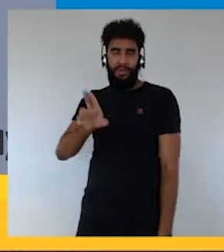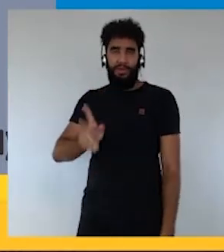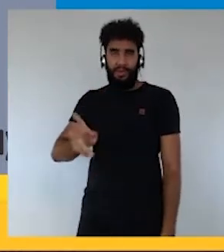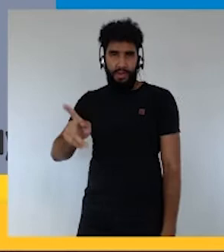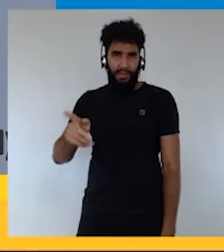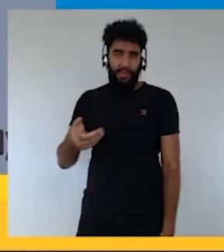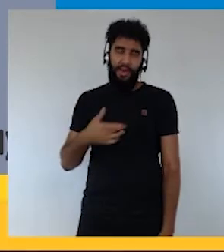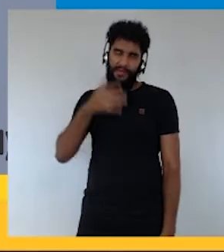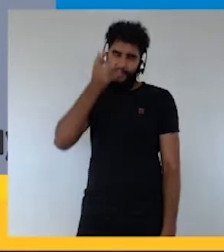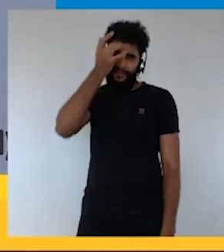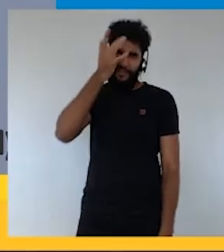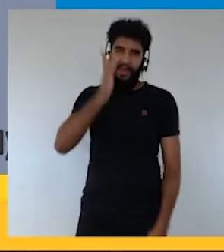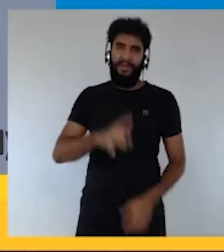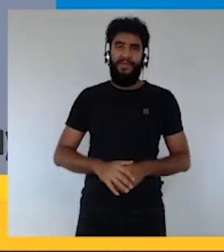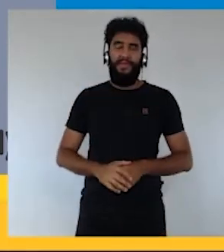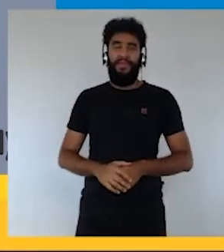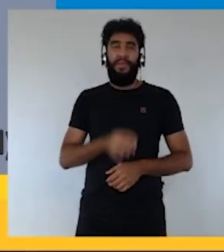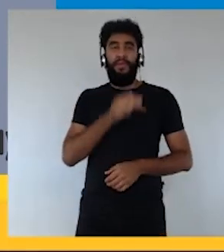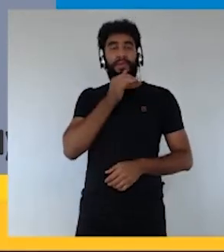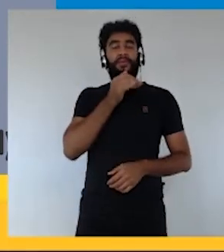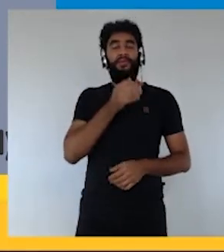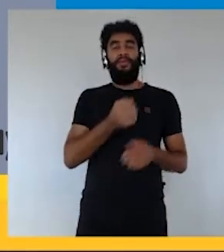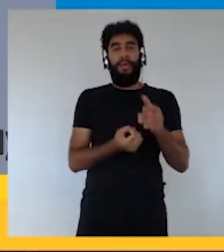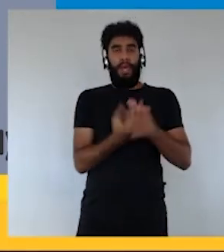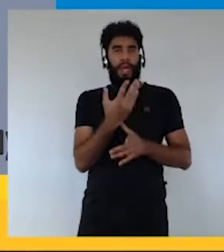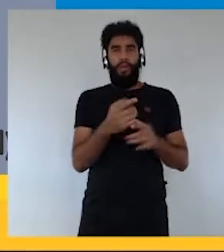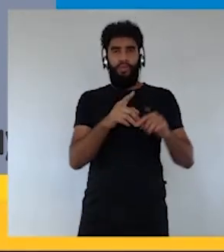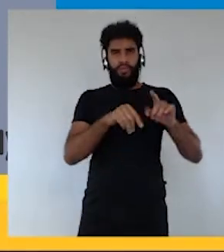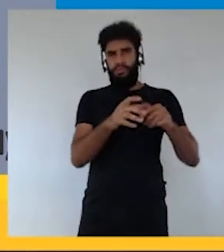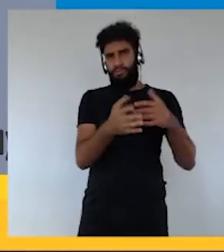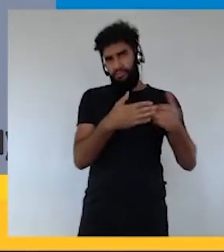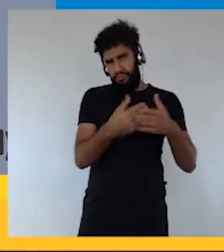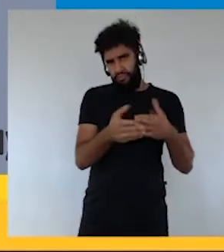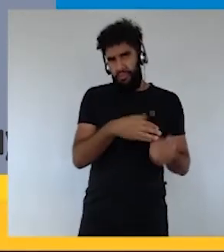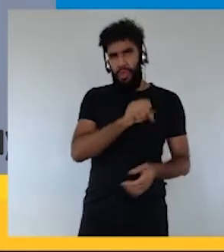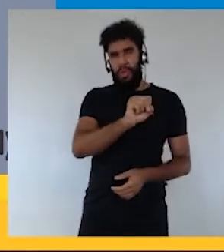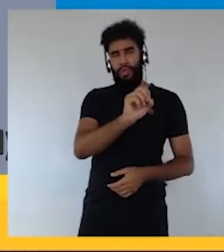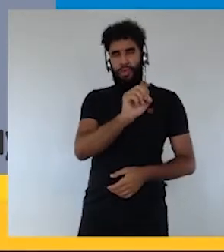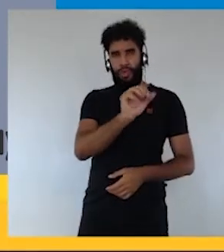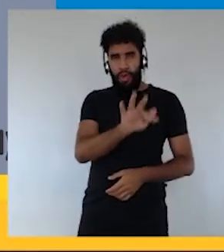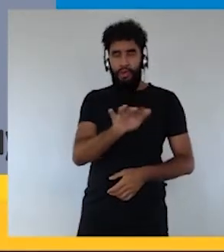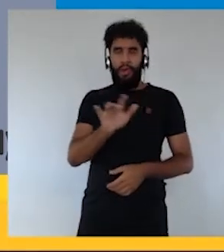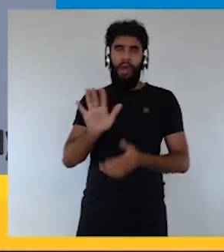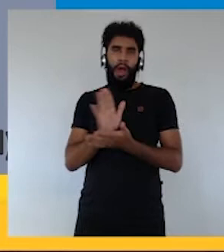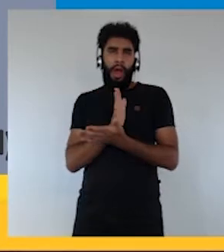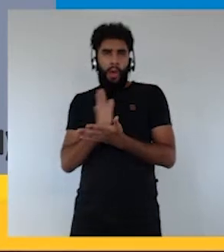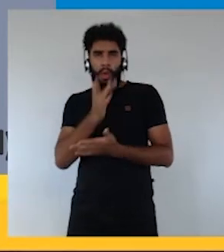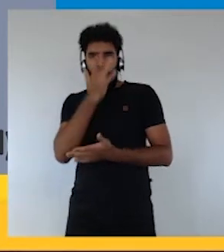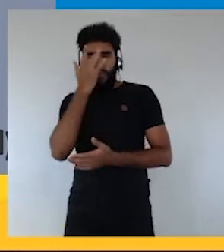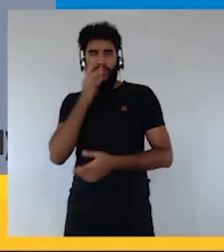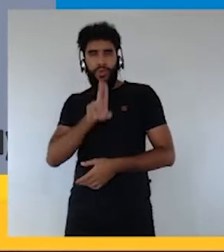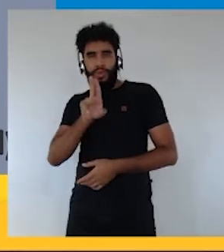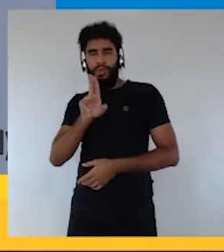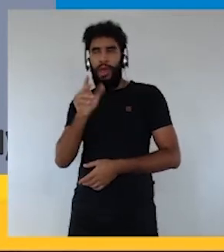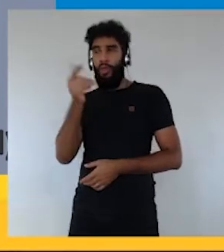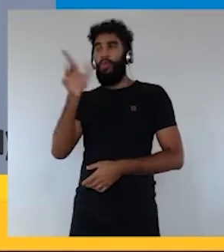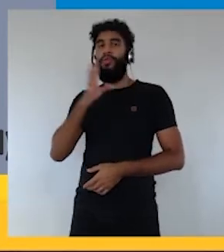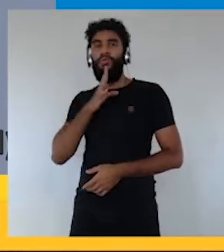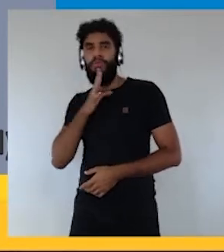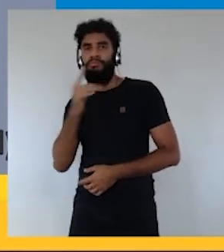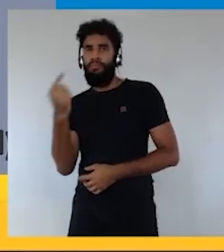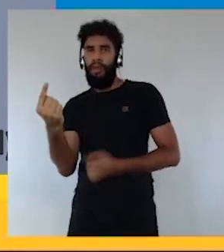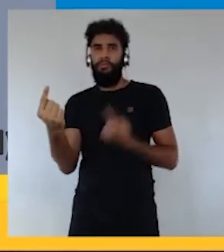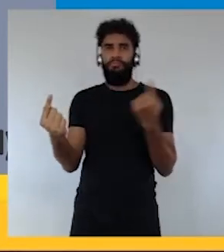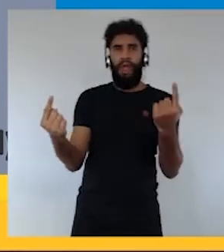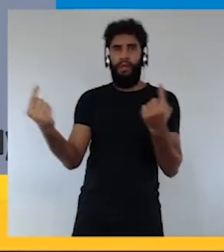Alguém estabelece um instrumento de soft law, algumas pessoas começam a usar, porque algumas pessoas começam a usar, outras começam a usar,